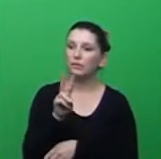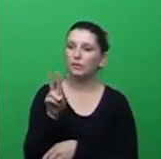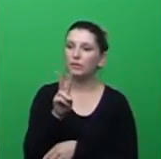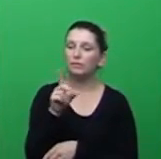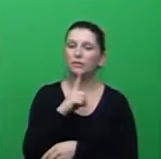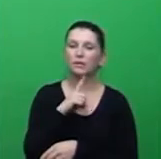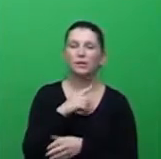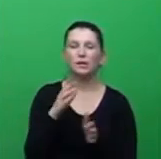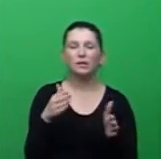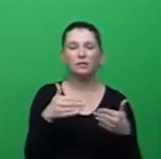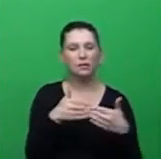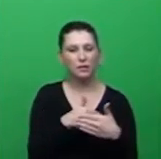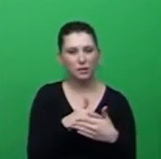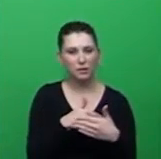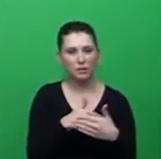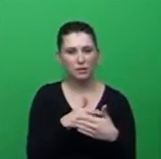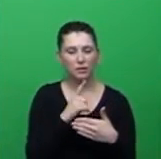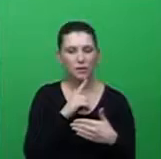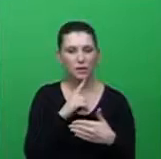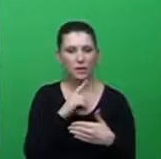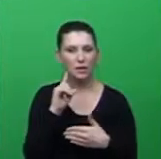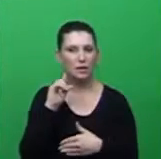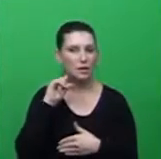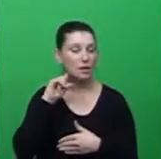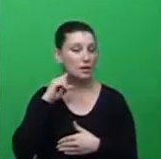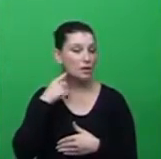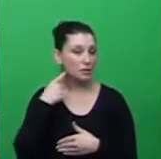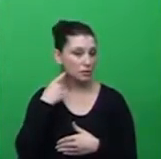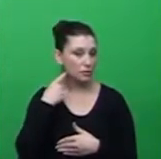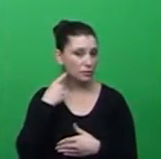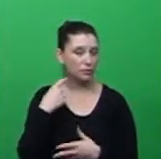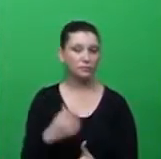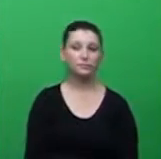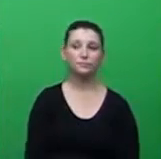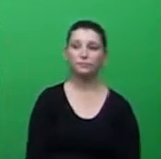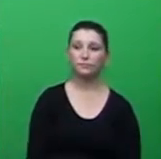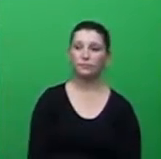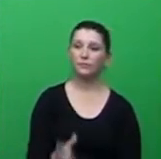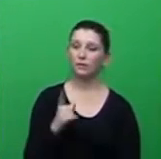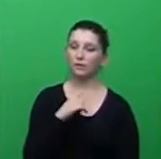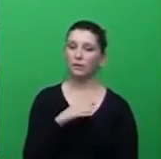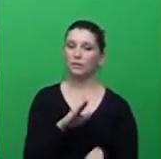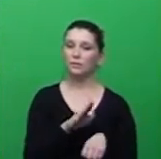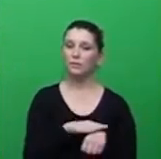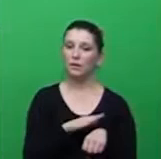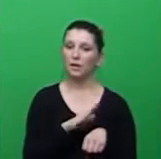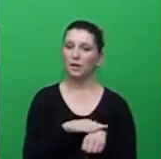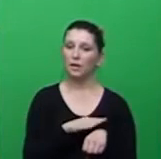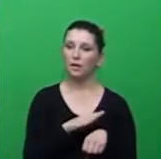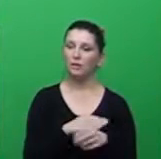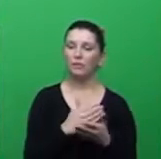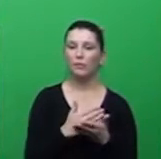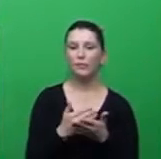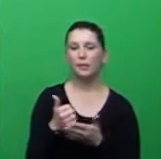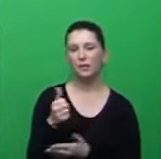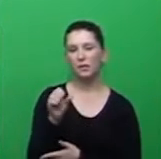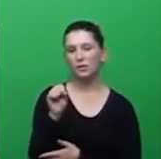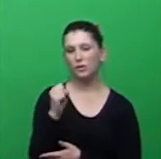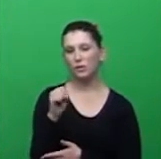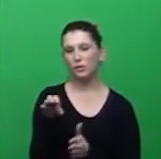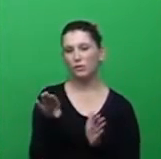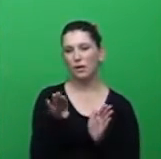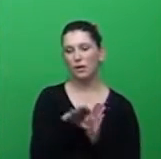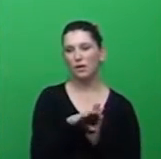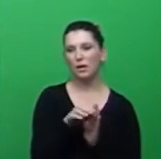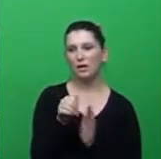tanques onde depositam um lixo, esses da Cidade Limpa, tem horário para depósito, é das 18 horas às